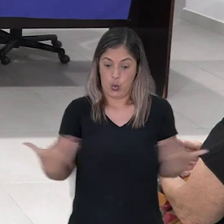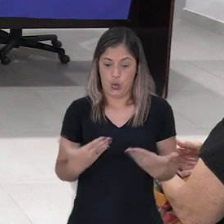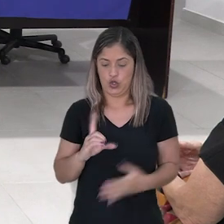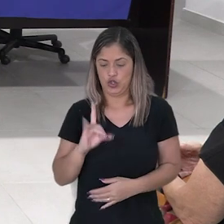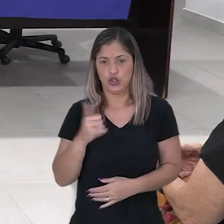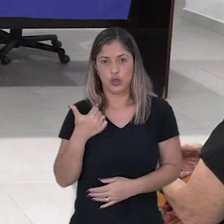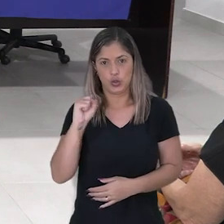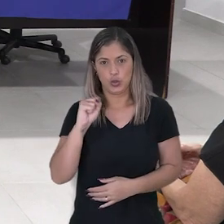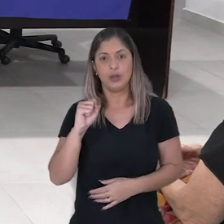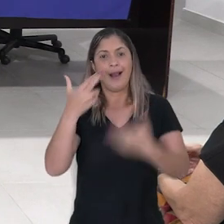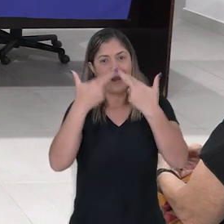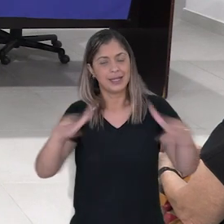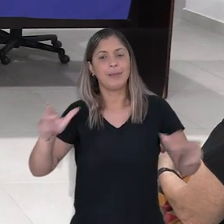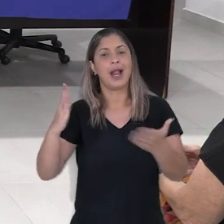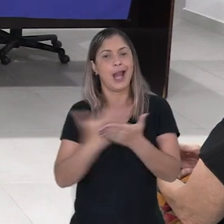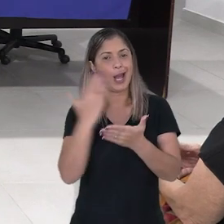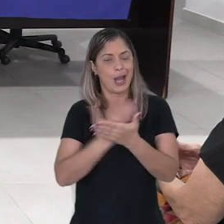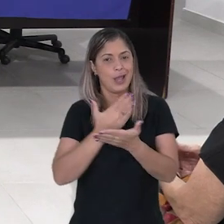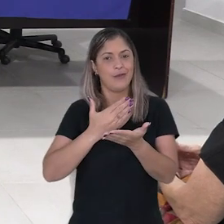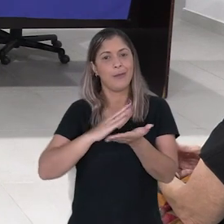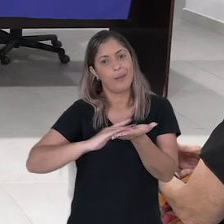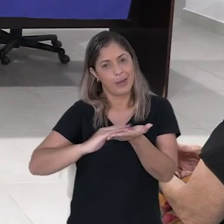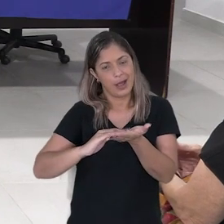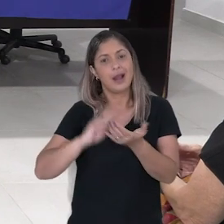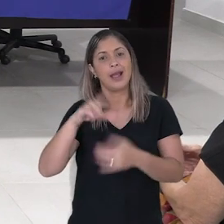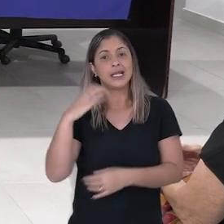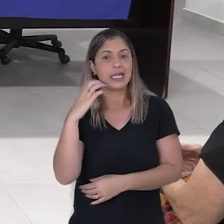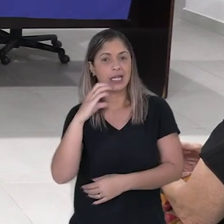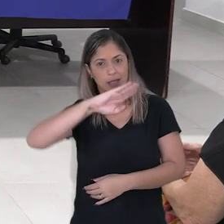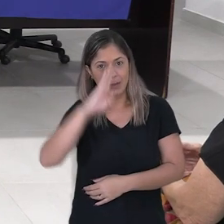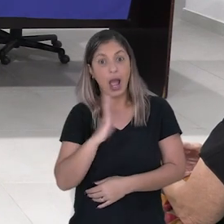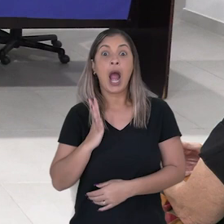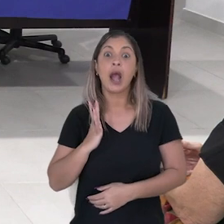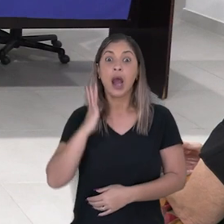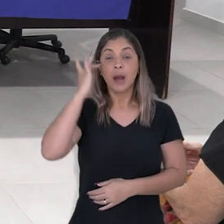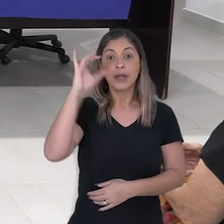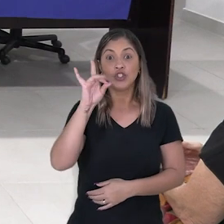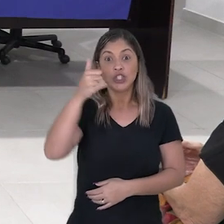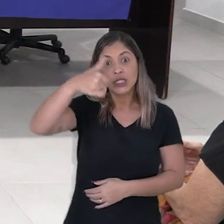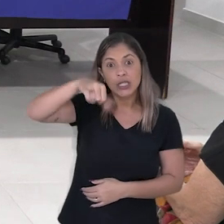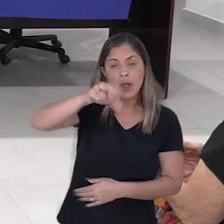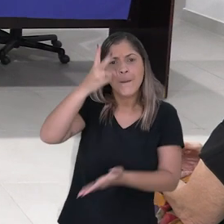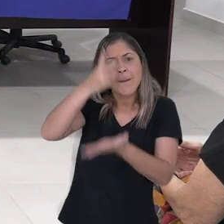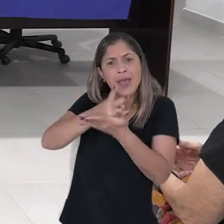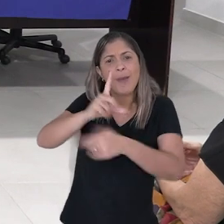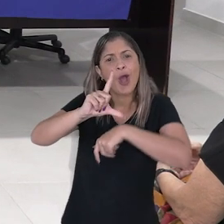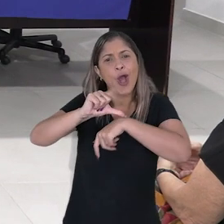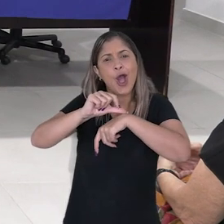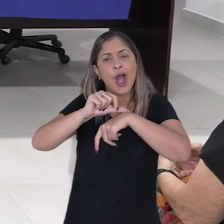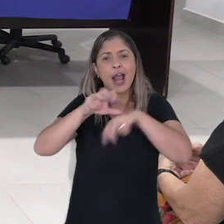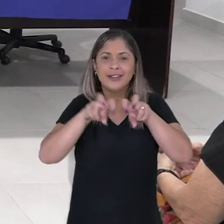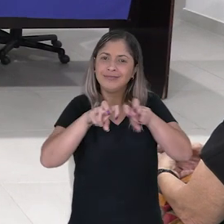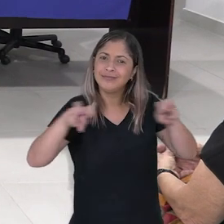o lançamento do livro em braille, Ciência para o Brasil. E amanhã, 19, mesmo horário, 14 horas, nós vamos fazer uma roda